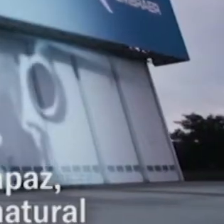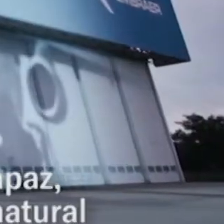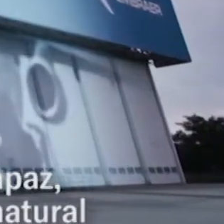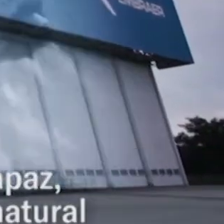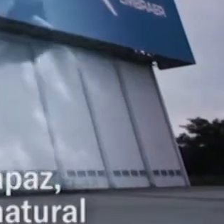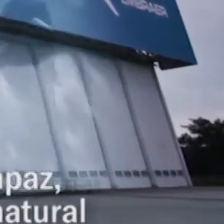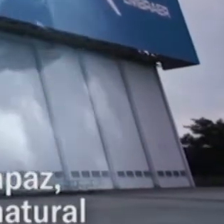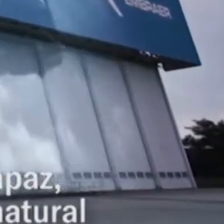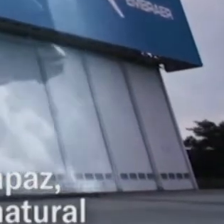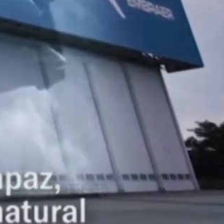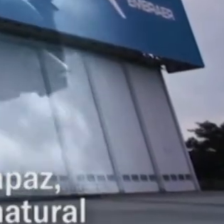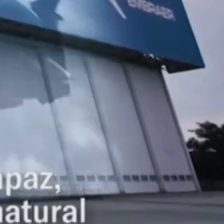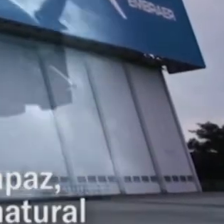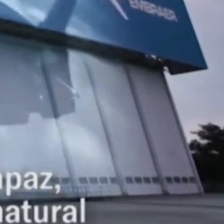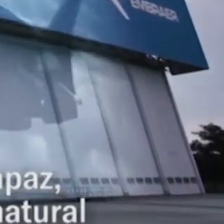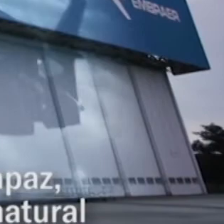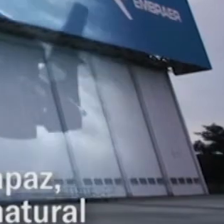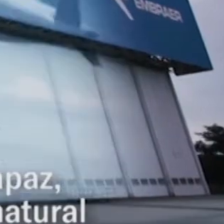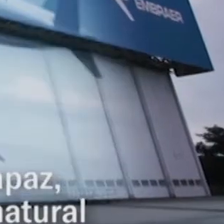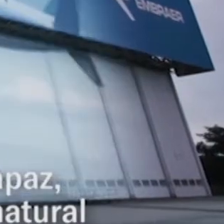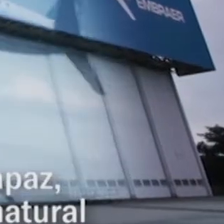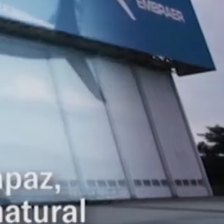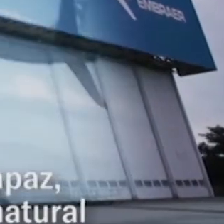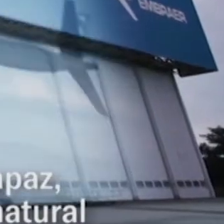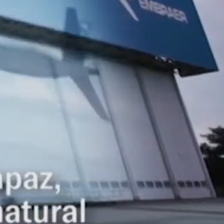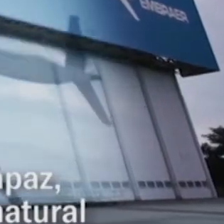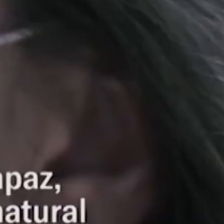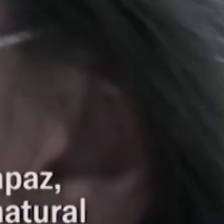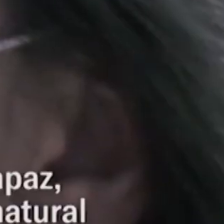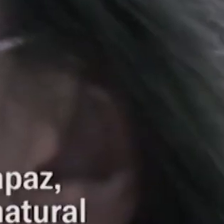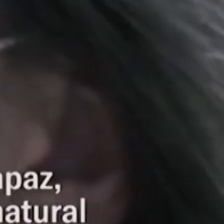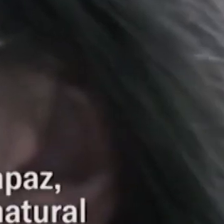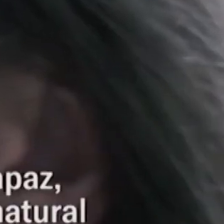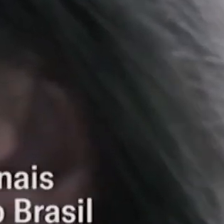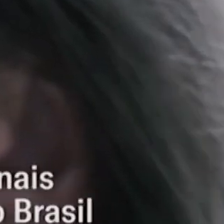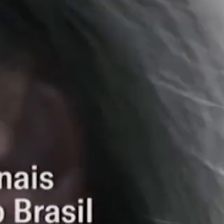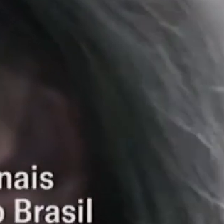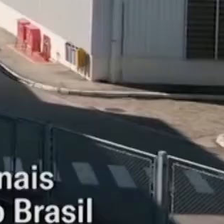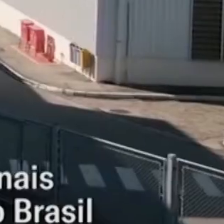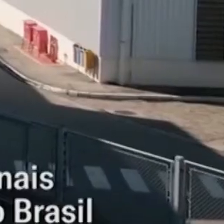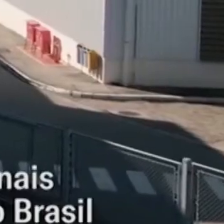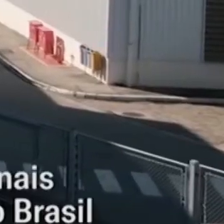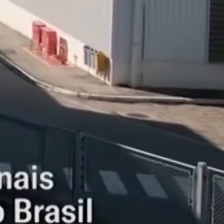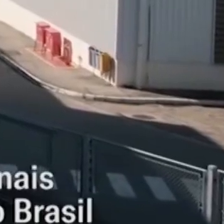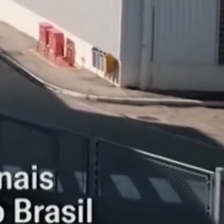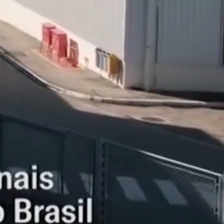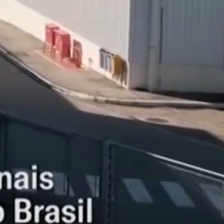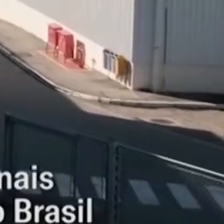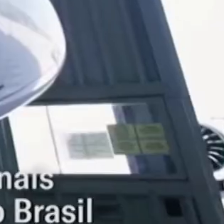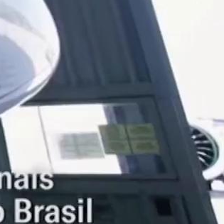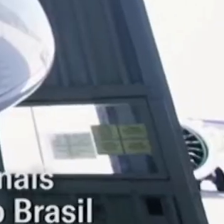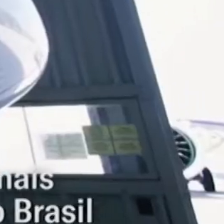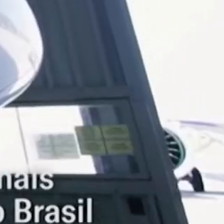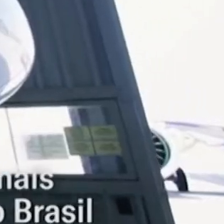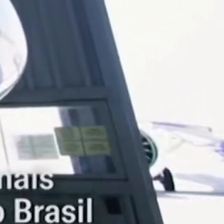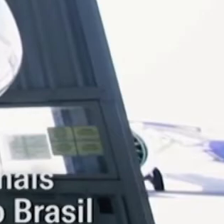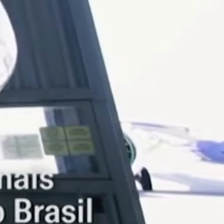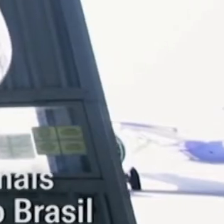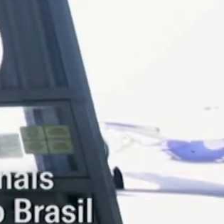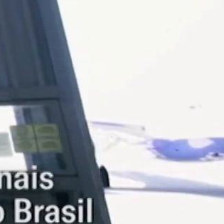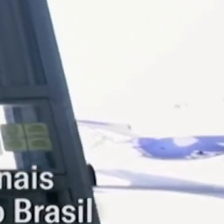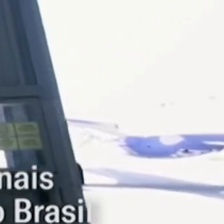bonito, sofisticado, bem concebido, não é um fato natural. Isto só pode sair de